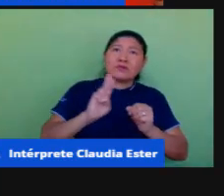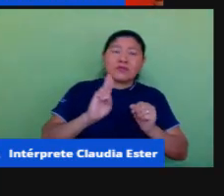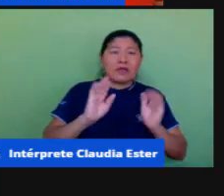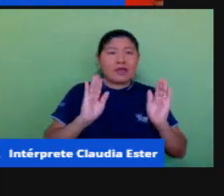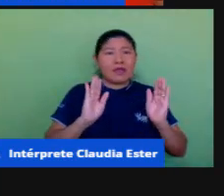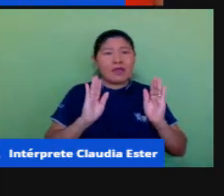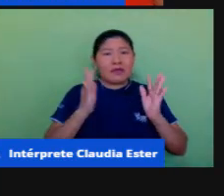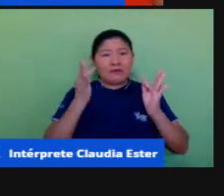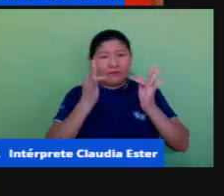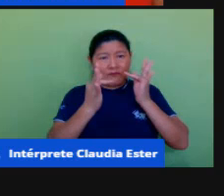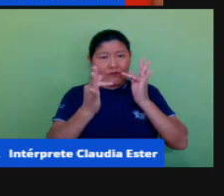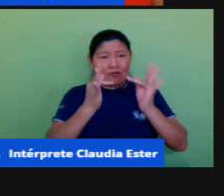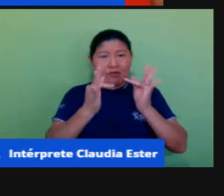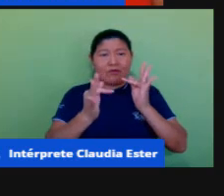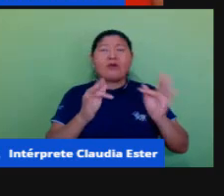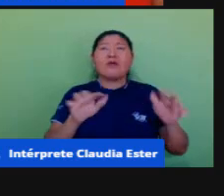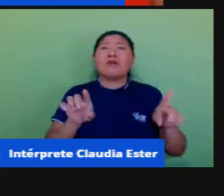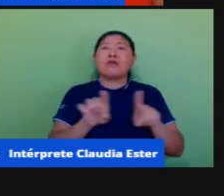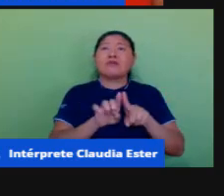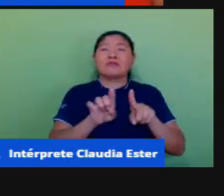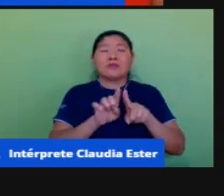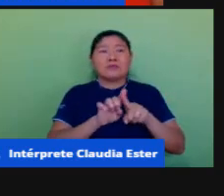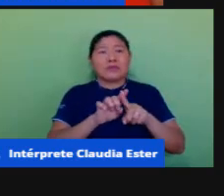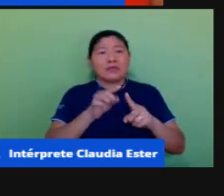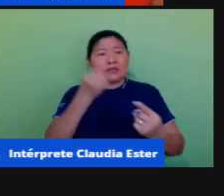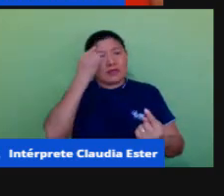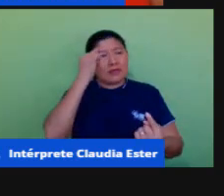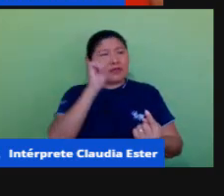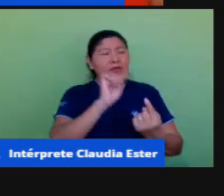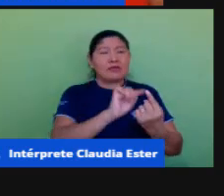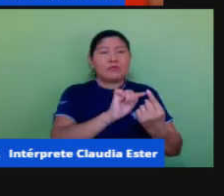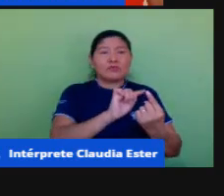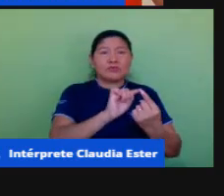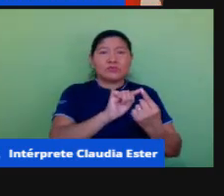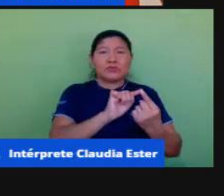para o aluno, né? De uma forma mais